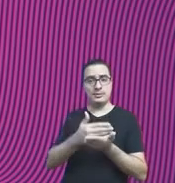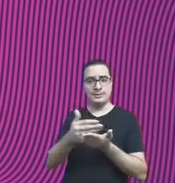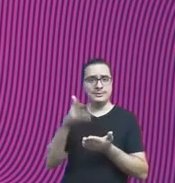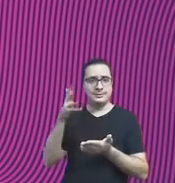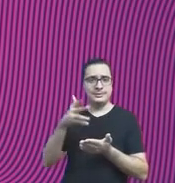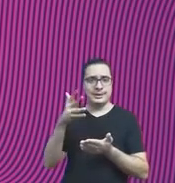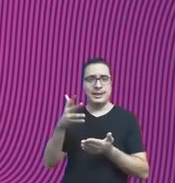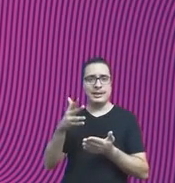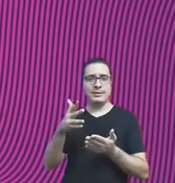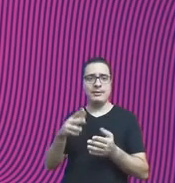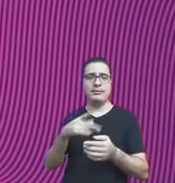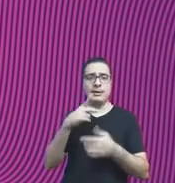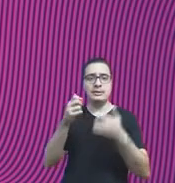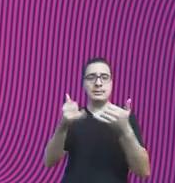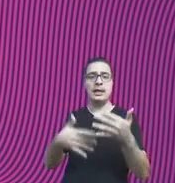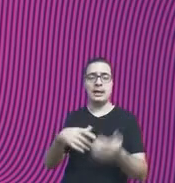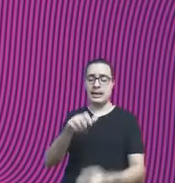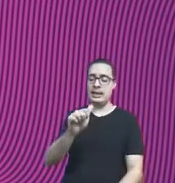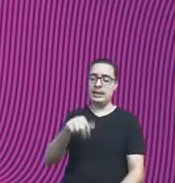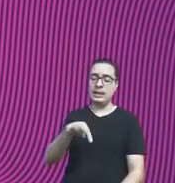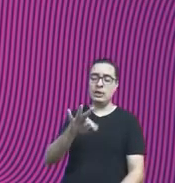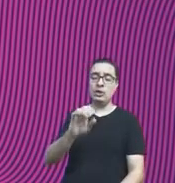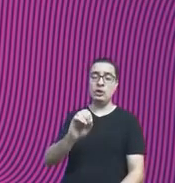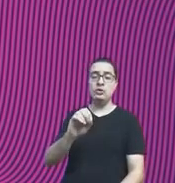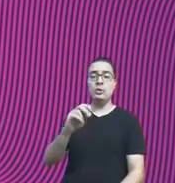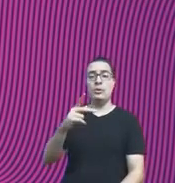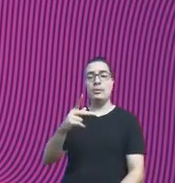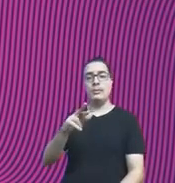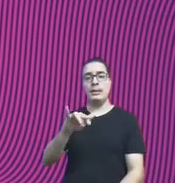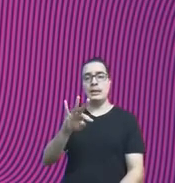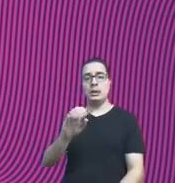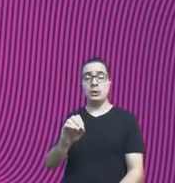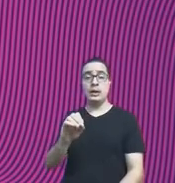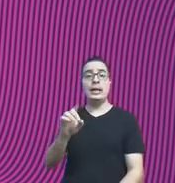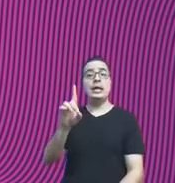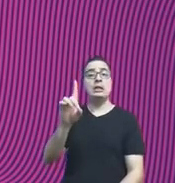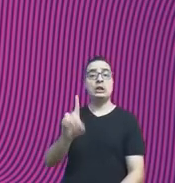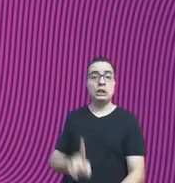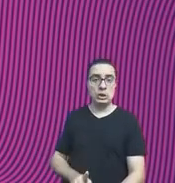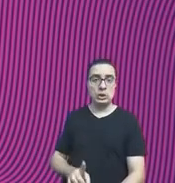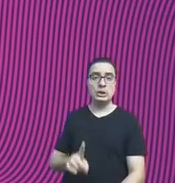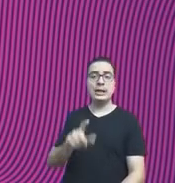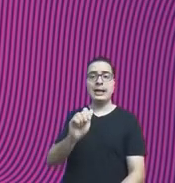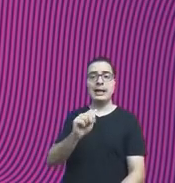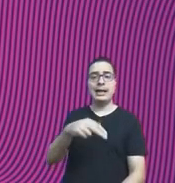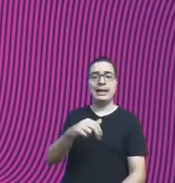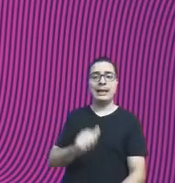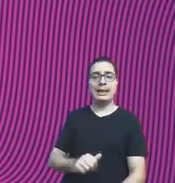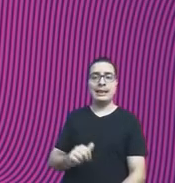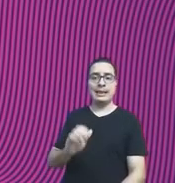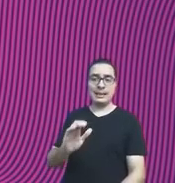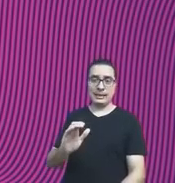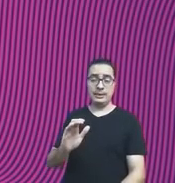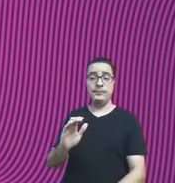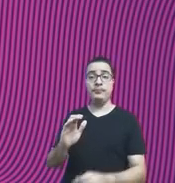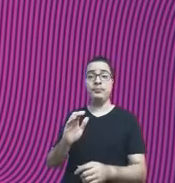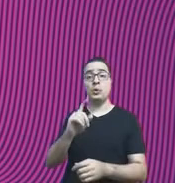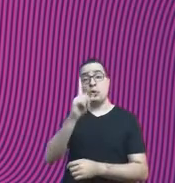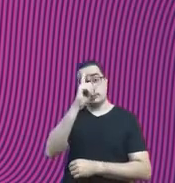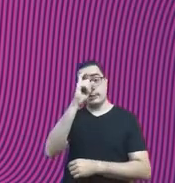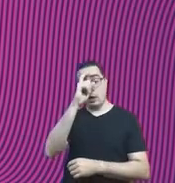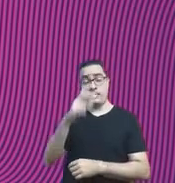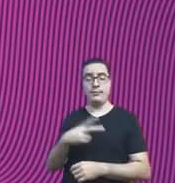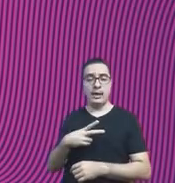falar um pouquinho do Antônio Brito, né? O Antônio Brito, ele é diretor executivo da ANAHP, que é a Associação Nacional dos Hospitais Privados. Mas o Antônio tem um